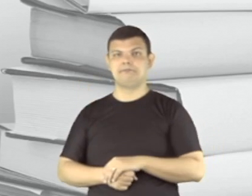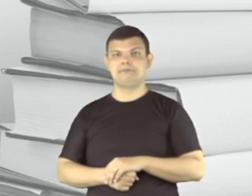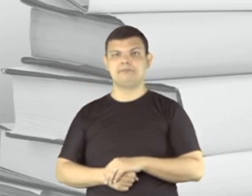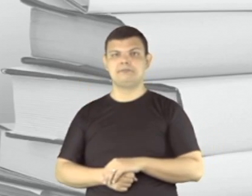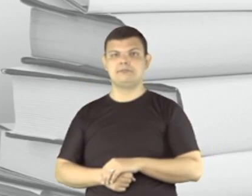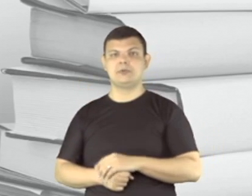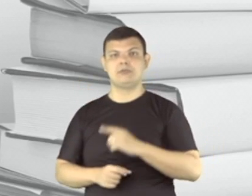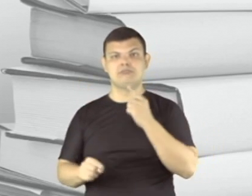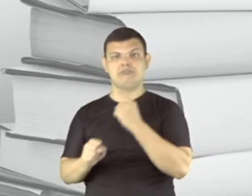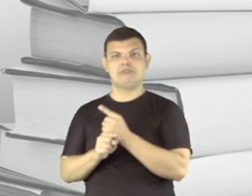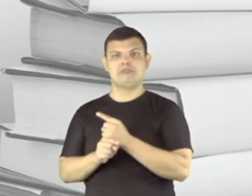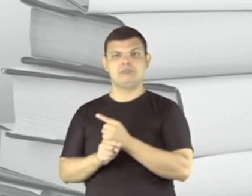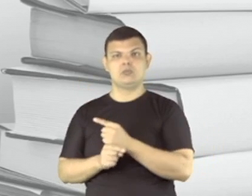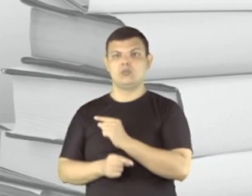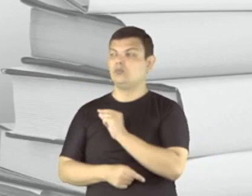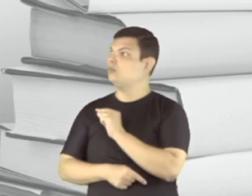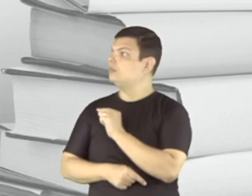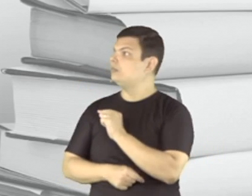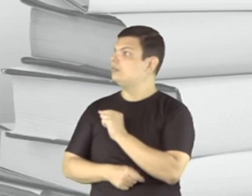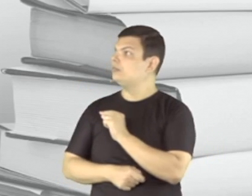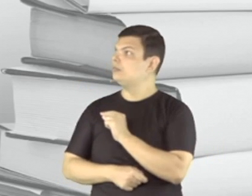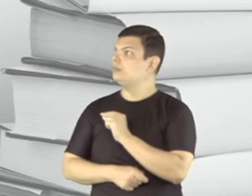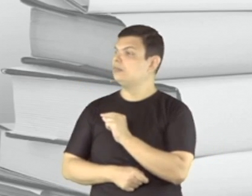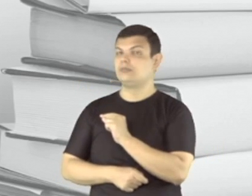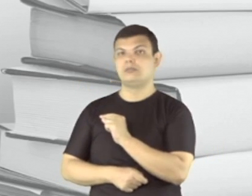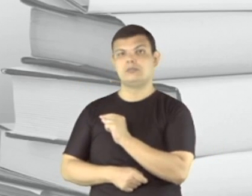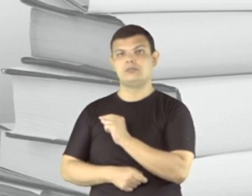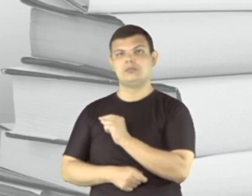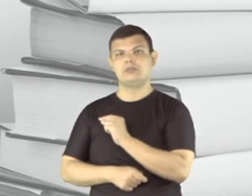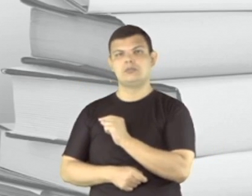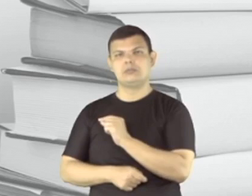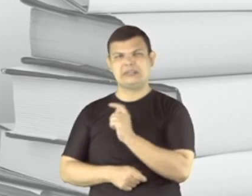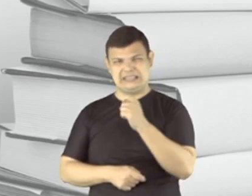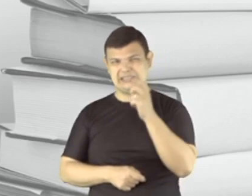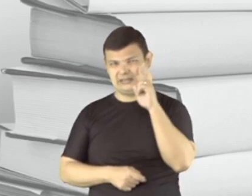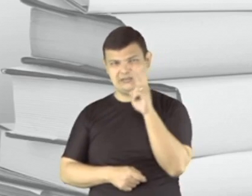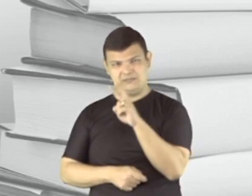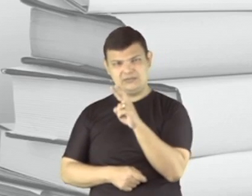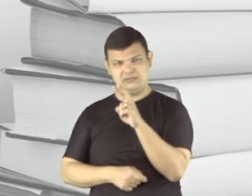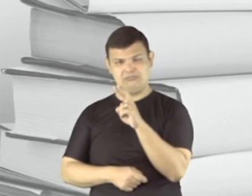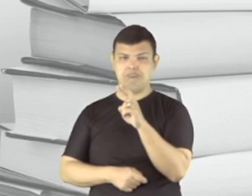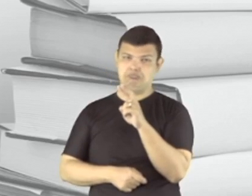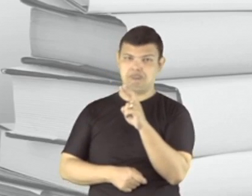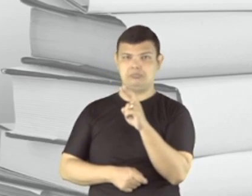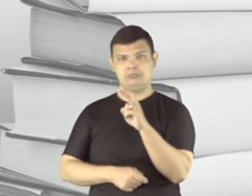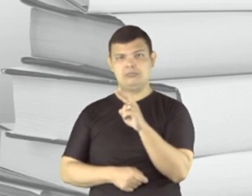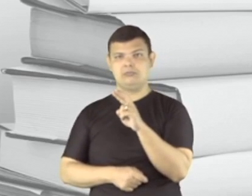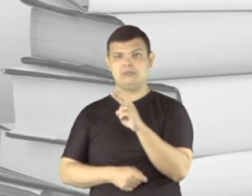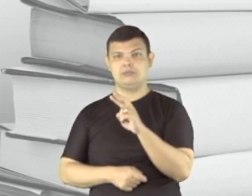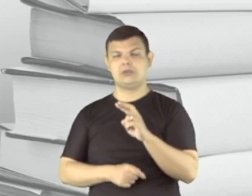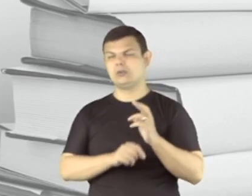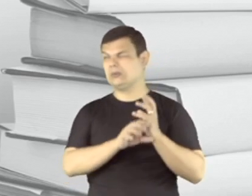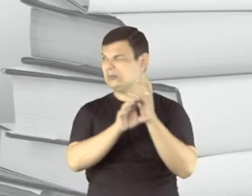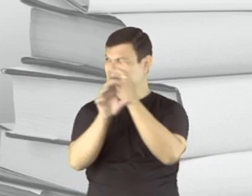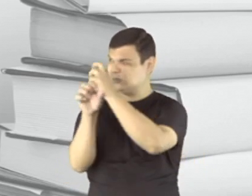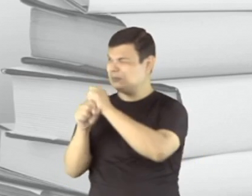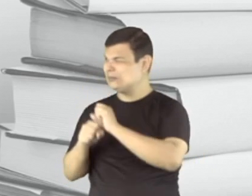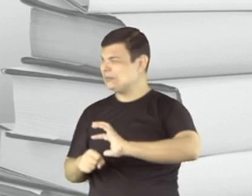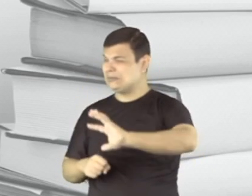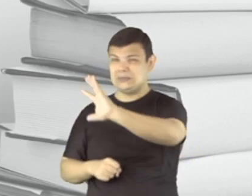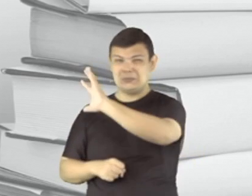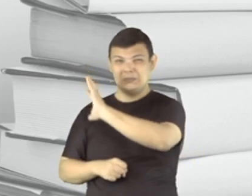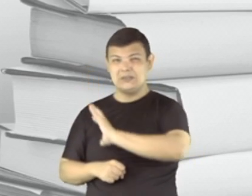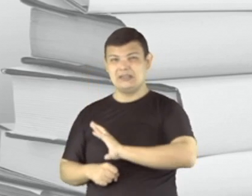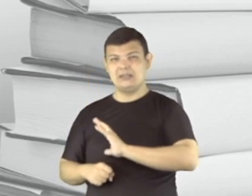vou identificar, ó. Olha só. Sei que está dando para ver aqui. Nós temos o total de quadradinhos aqui, ó.